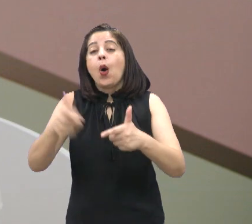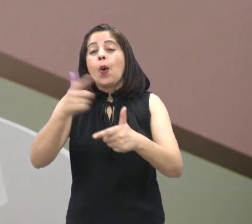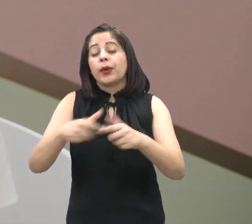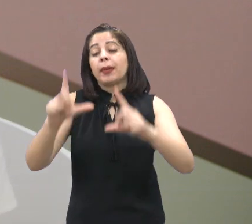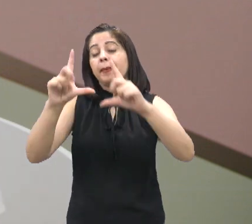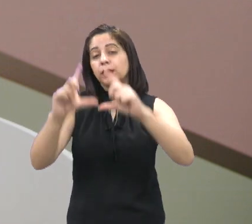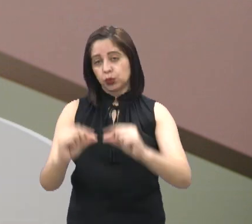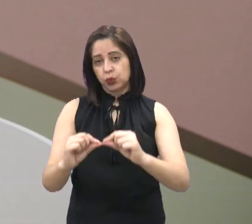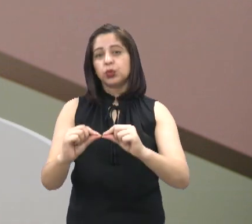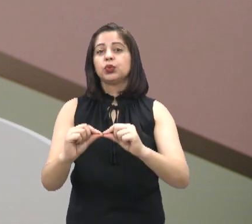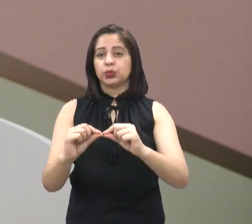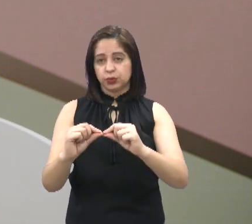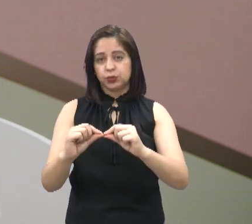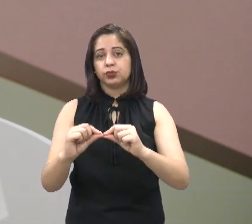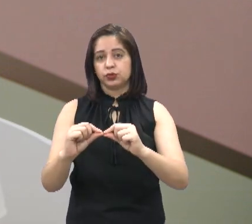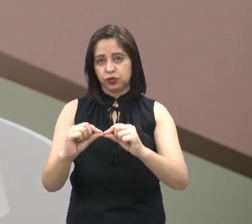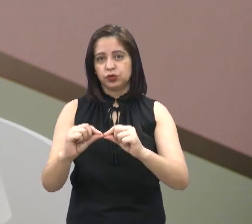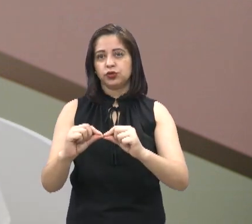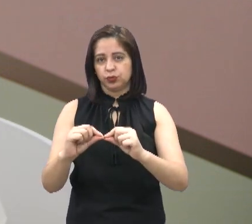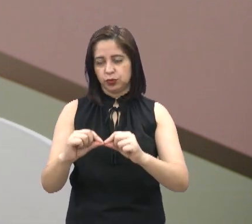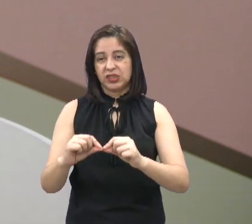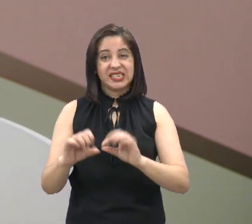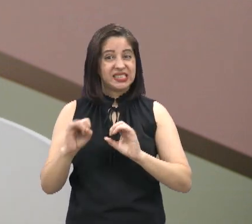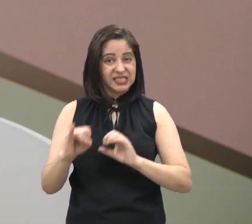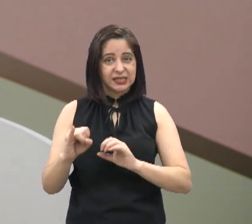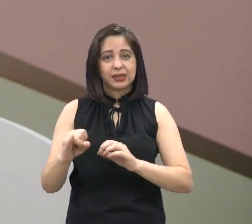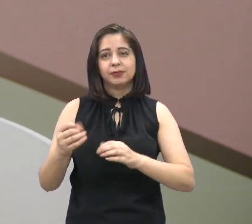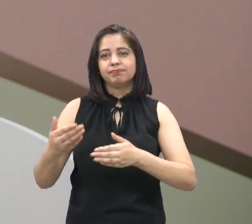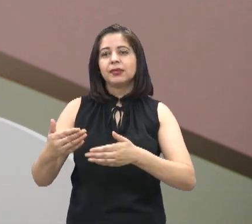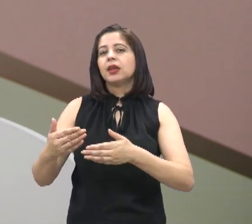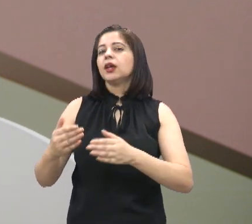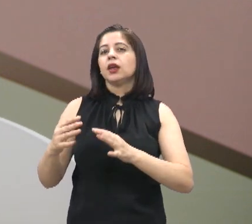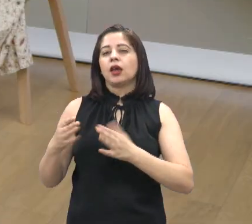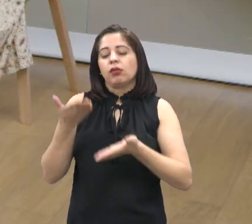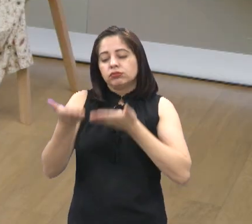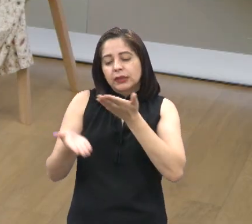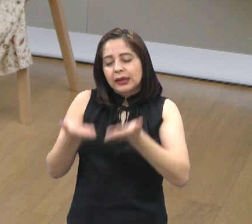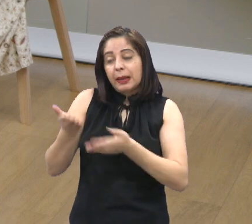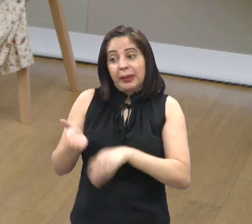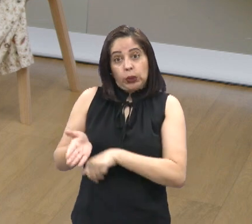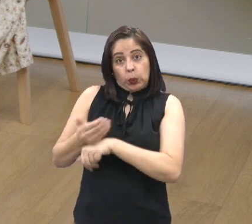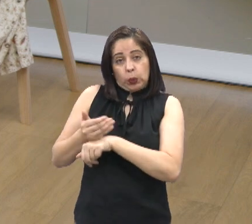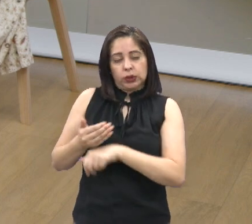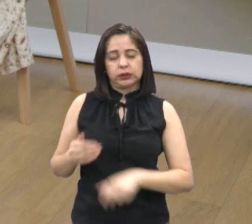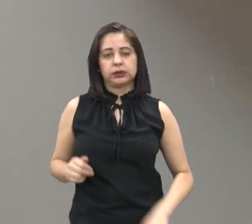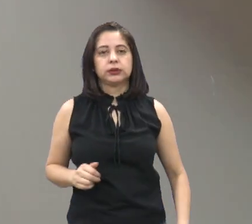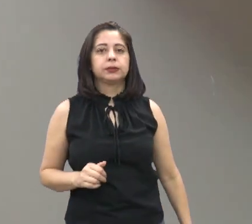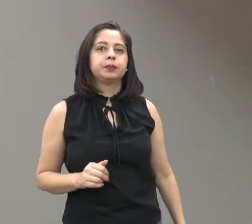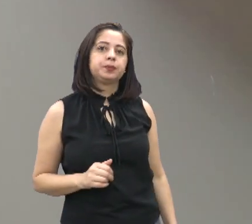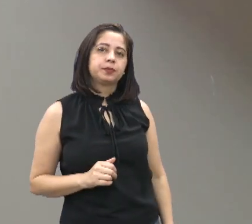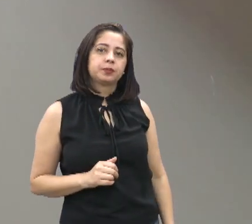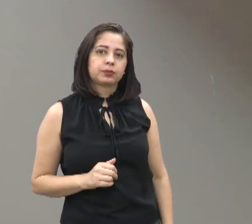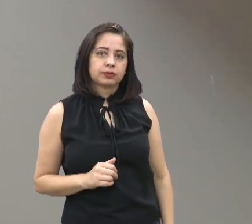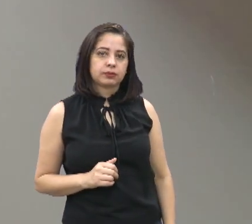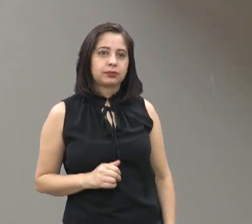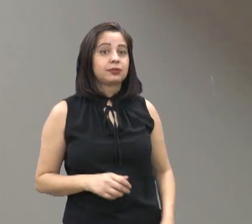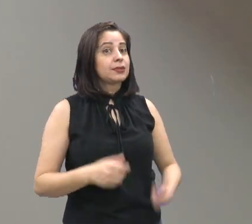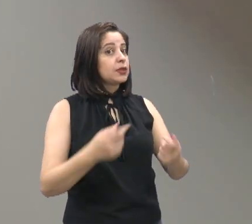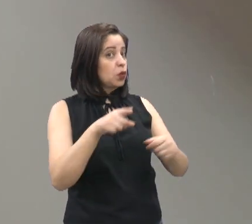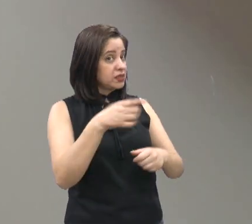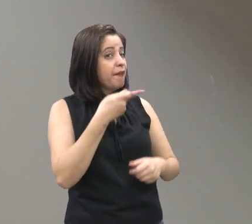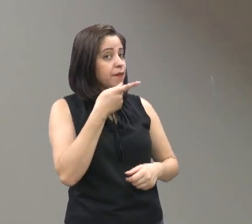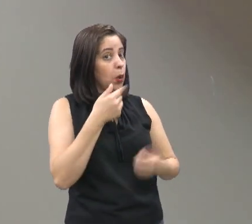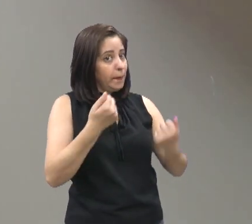foi feito foram feitos todos os passos anteriores sem um bom resultado. Você falou bastante a questão da gente manter o peso ideal, questão